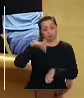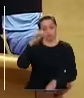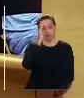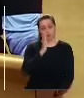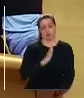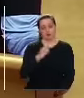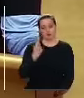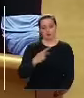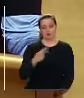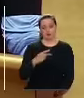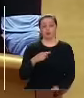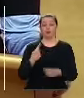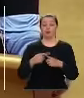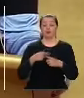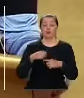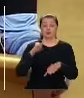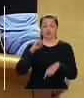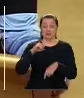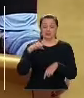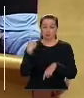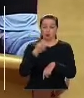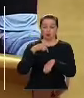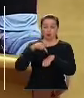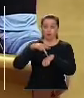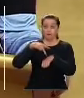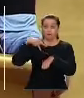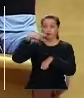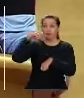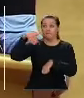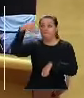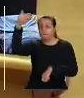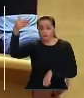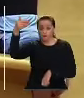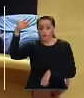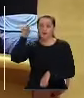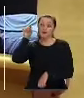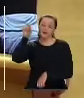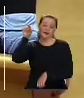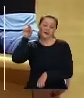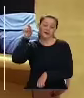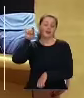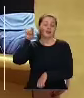Porque se a gente for para outro país, se tiver gente me assistindo na Europa, lá já é mais tarde.